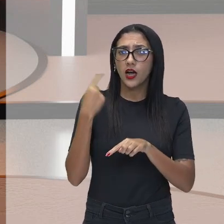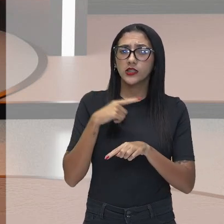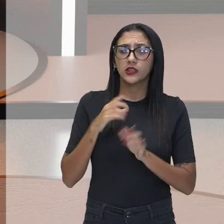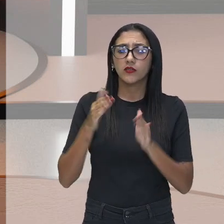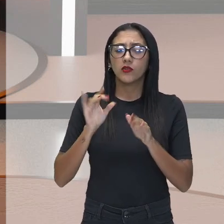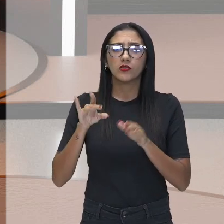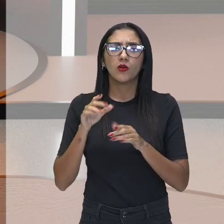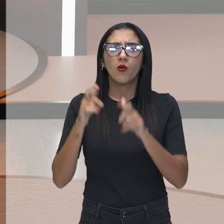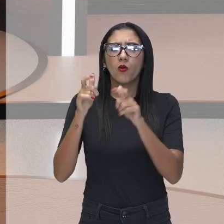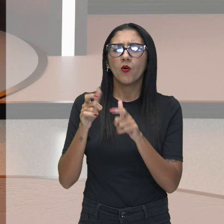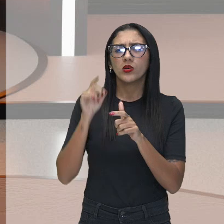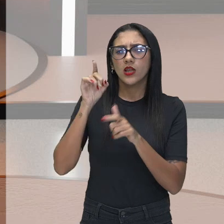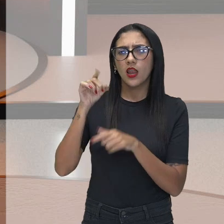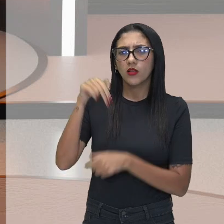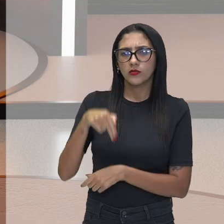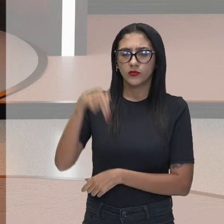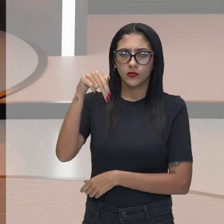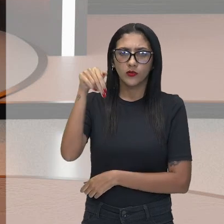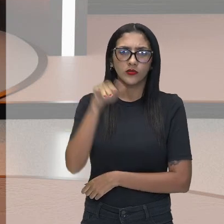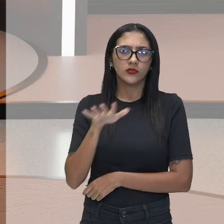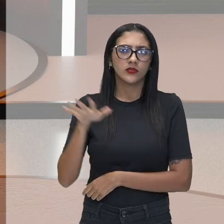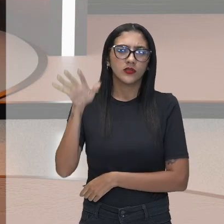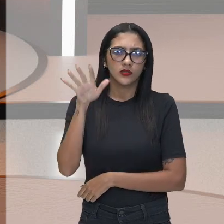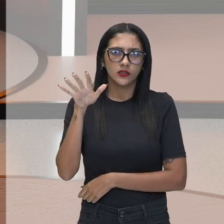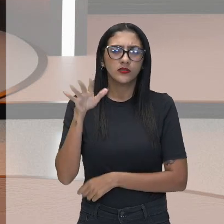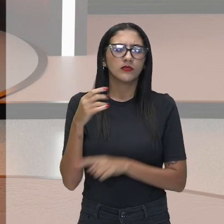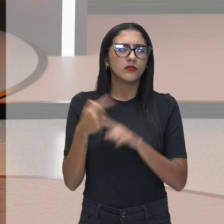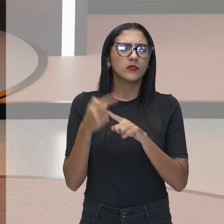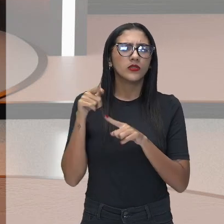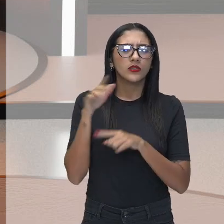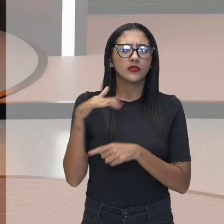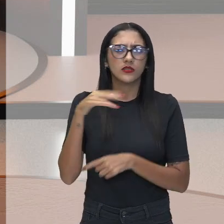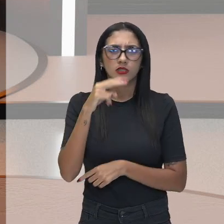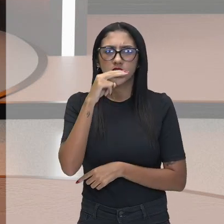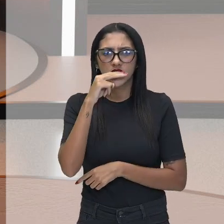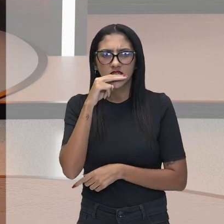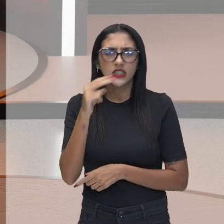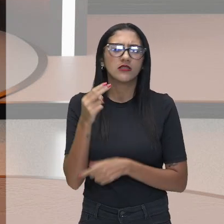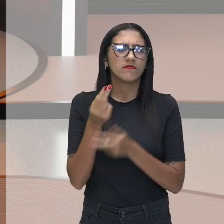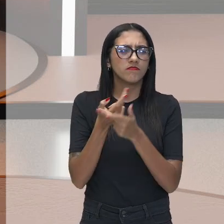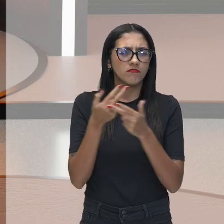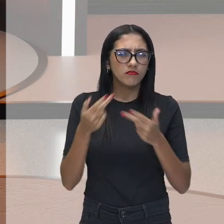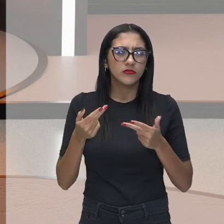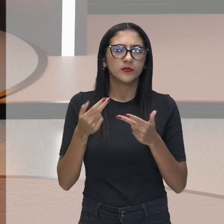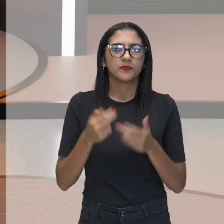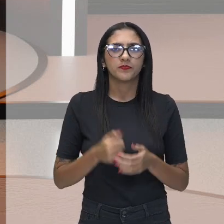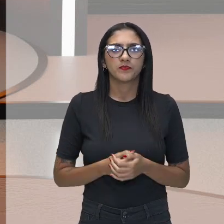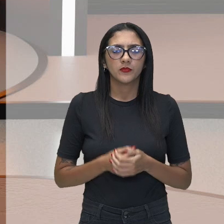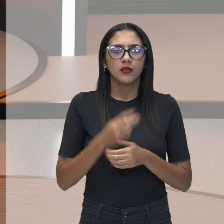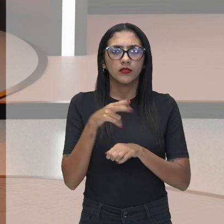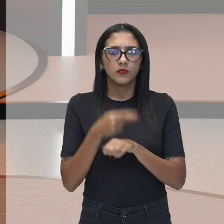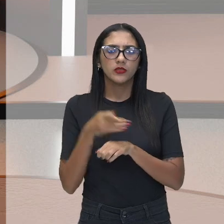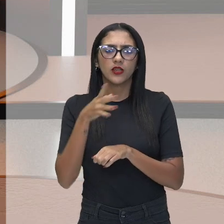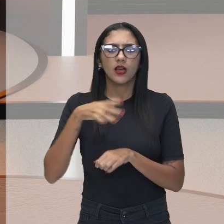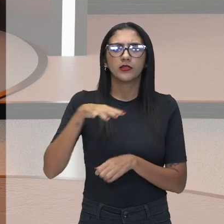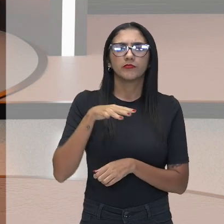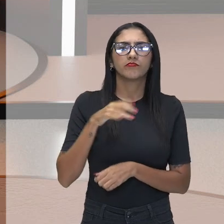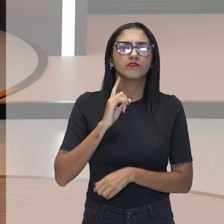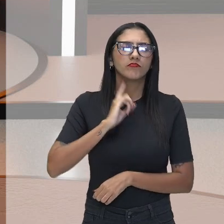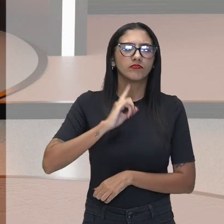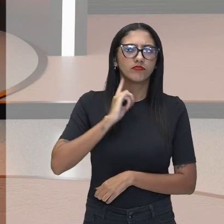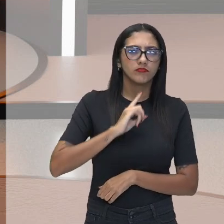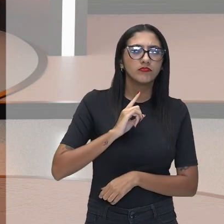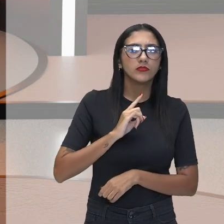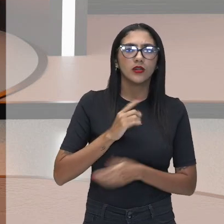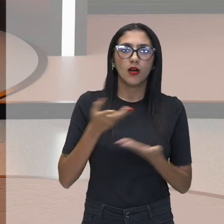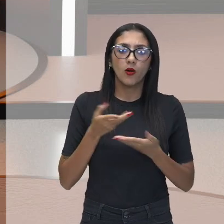Nordeste, não é? Primeiro foi no Nordeste, com a questão da cana-de-açúcar e tudo mais. Depois mudou para a região das Minas Gerais e agora está no lado